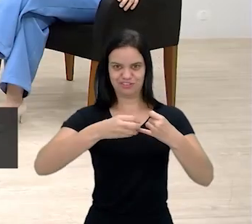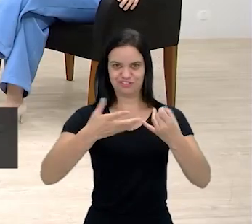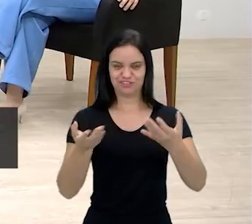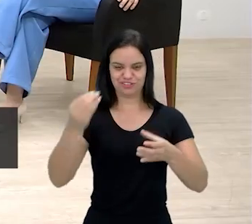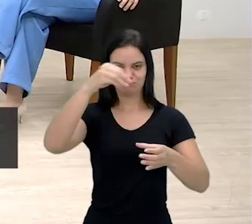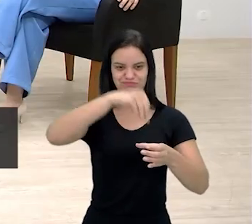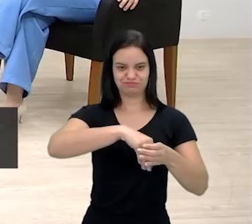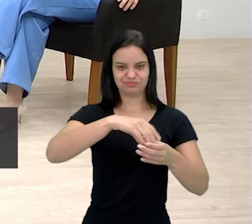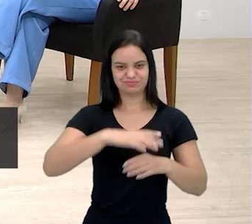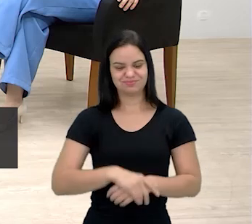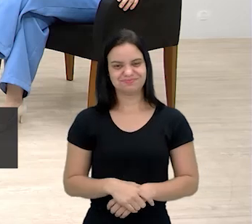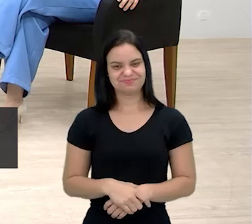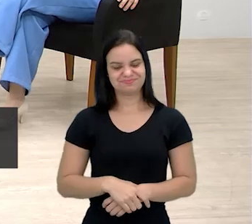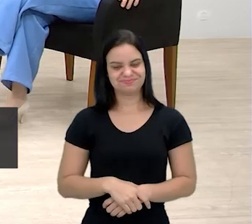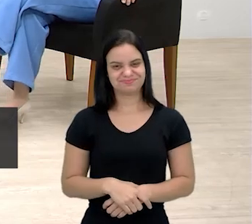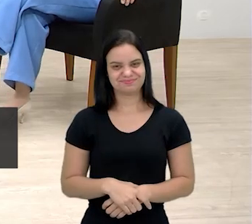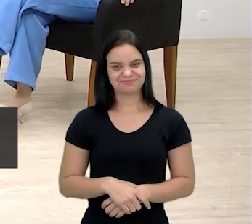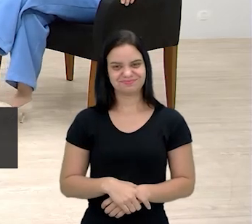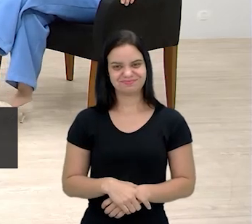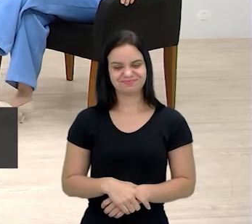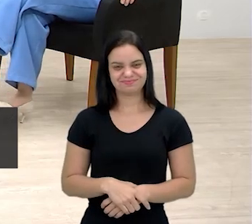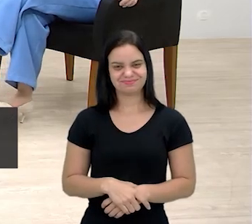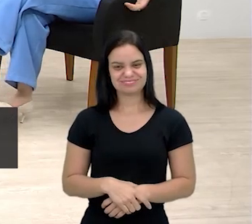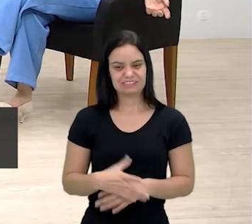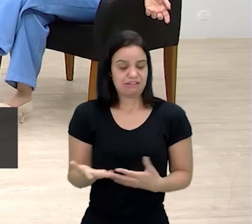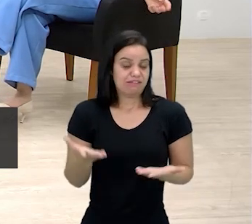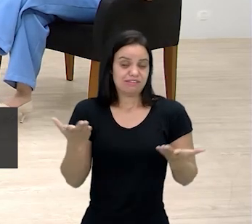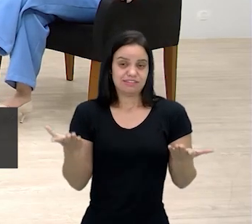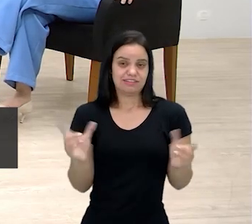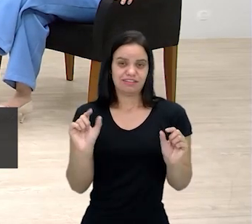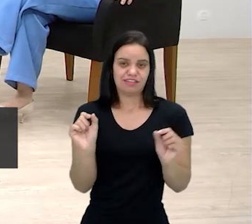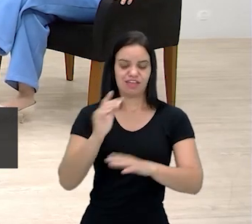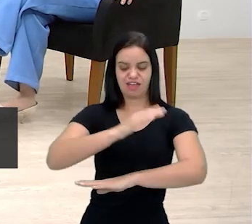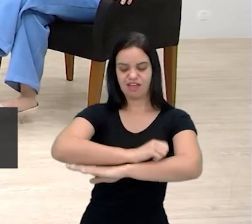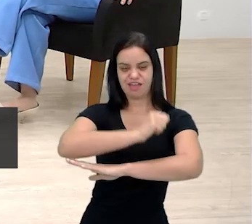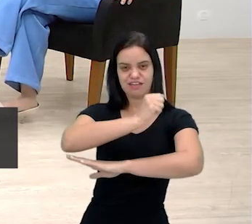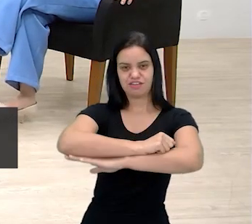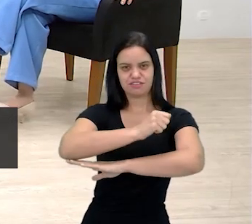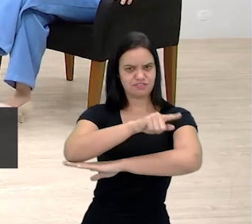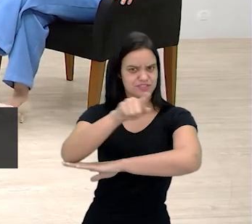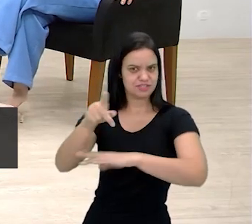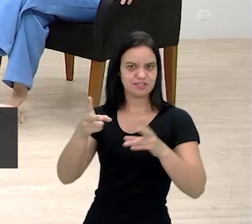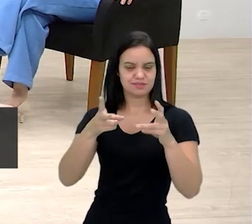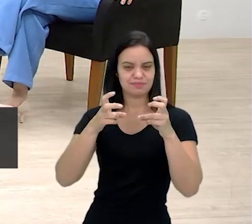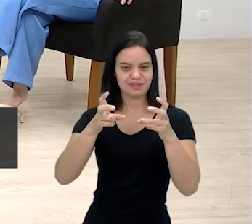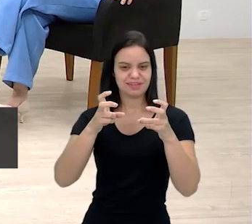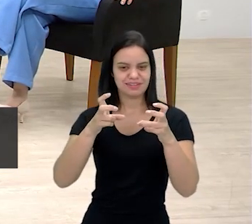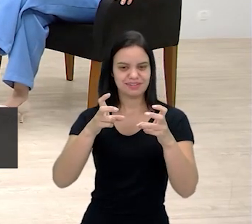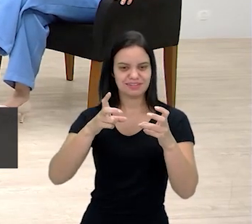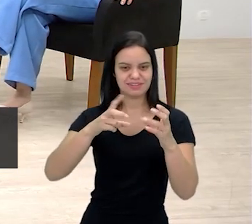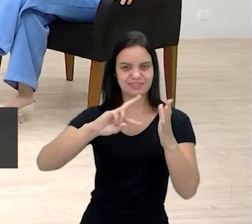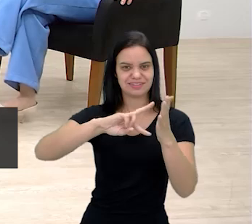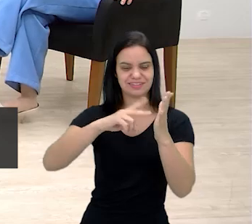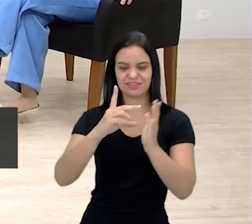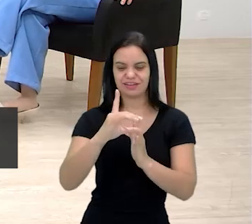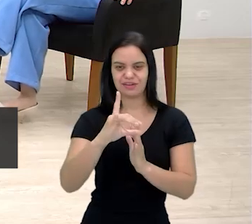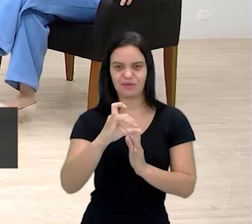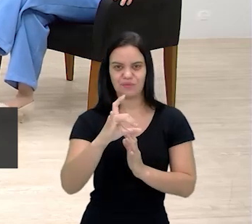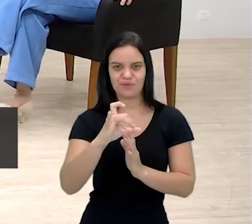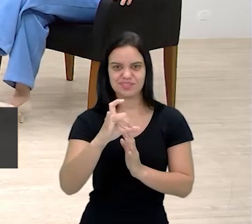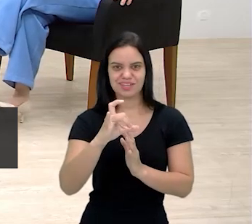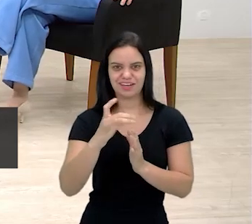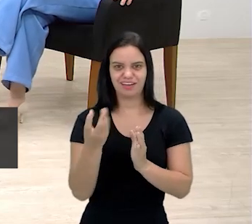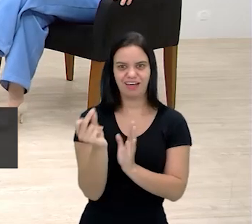Não é bizarro ficar na janela? Eu acho bizarríssimo. Mas, assim, e a janela, se vocês perceberem, é o Instagram da época. Pois é, a janela é